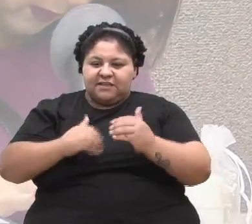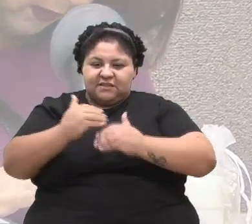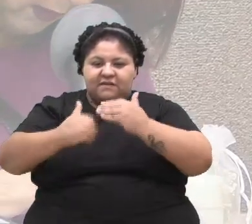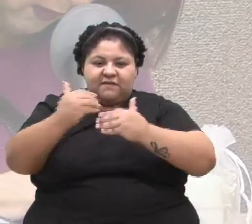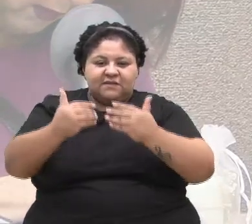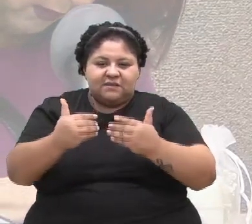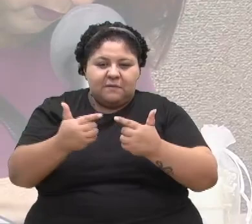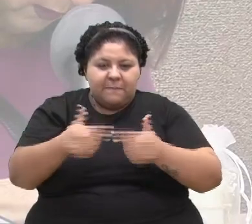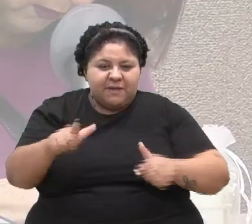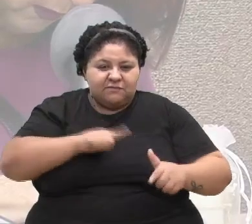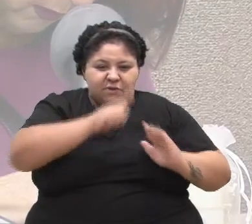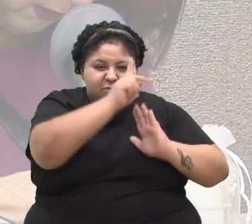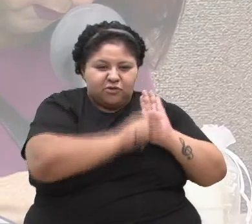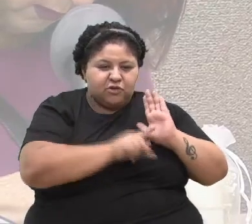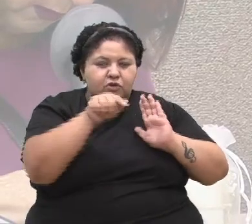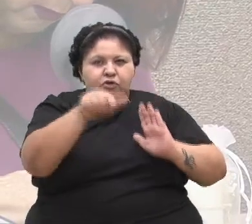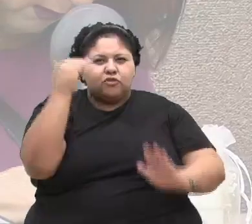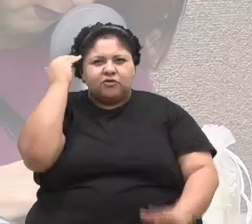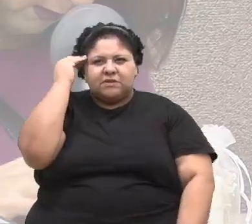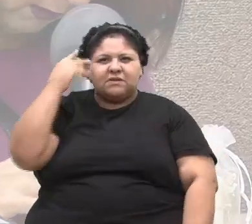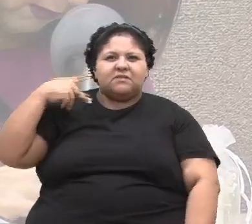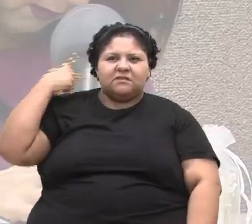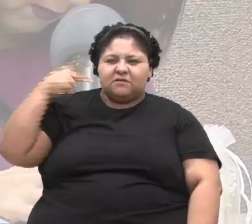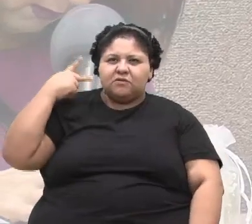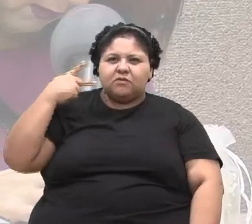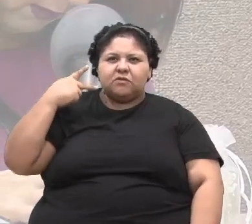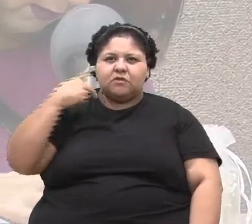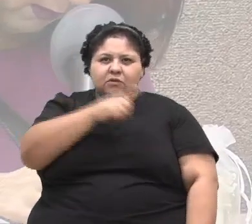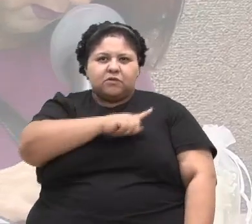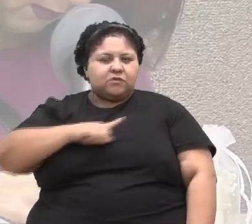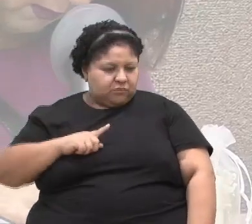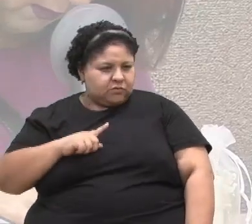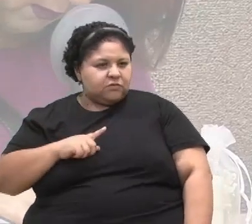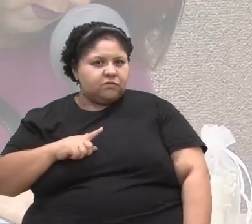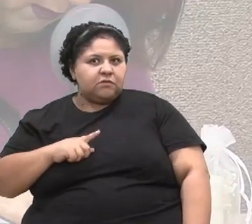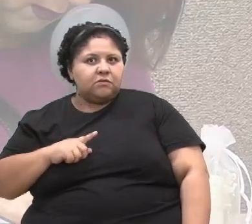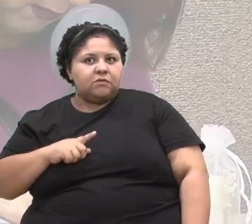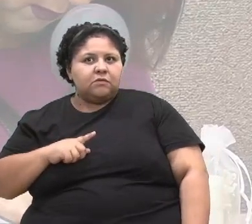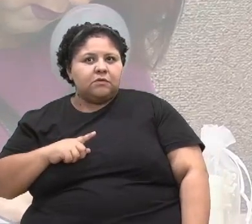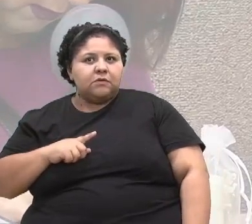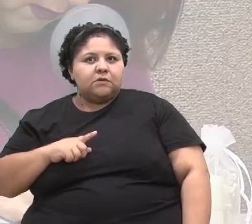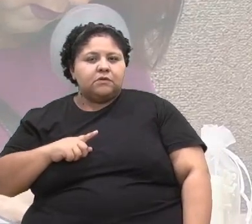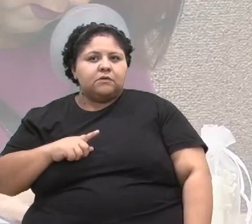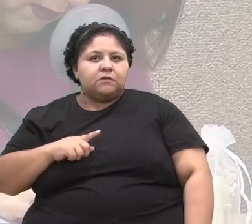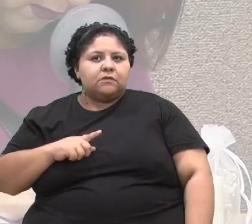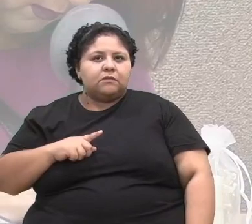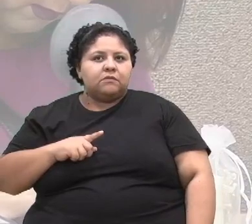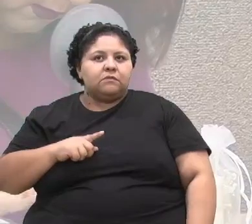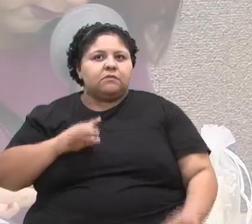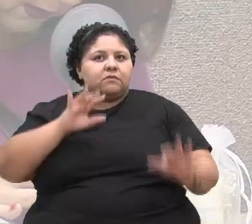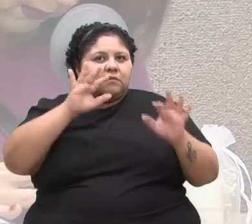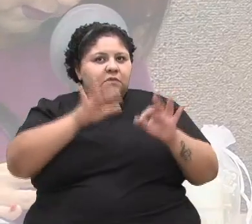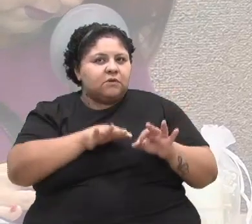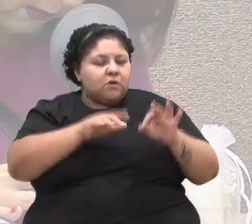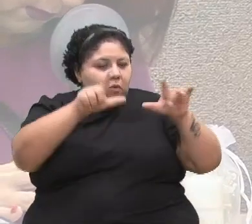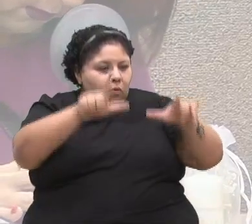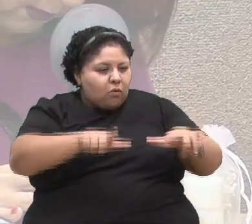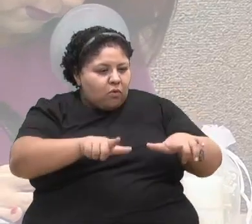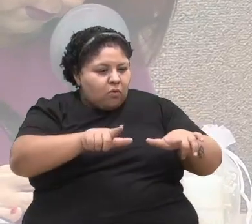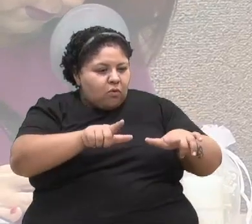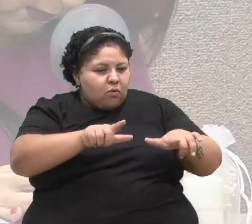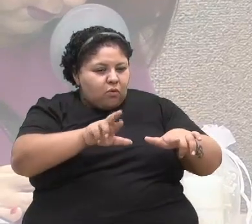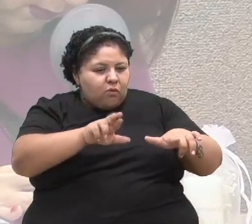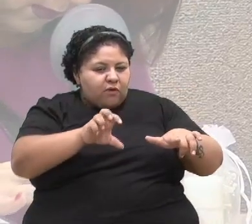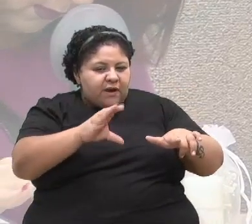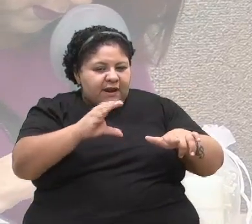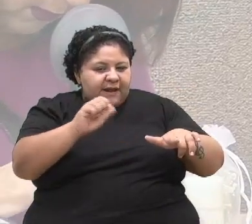senhor sabe, né, vereador, que naquele governo que o senhor estava lá, cercearam o Recanto da Compaixão. E foi depois, no